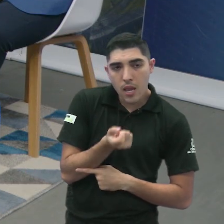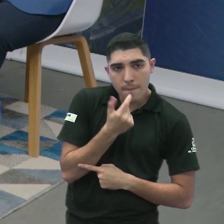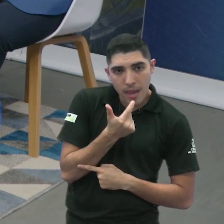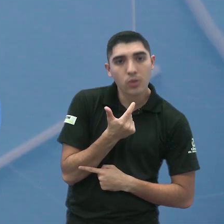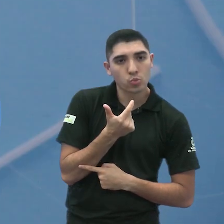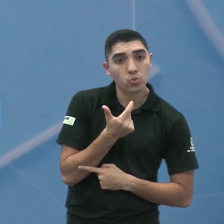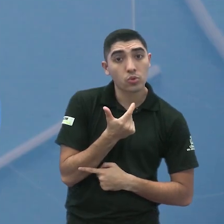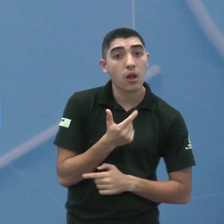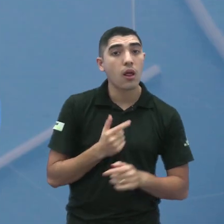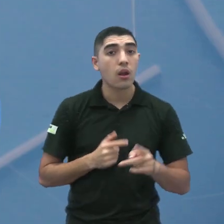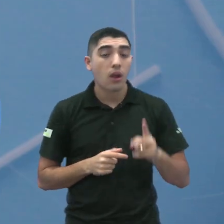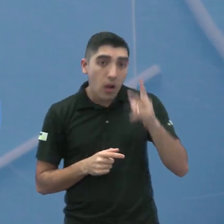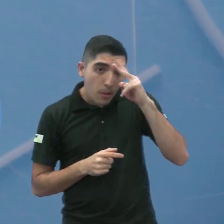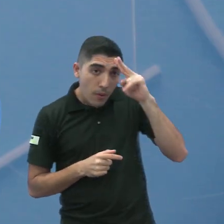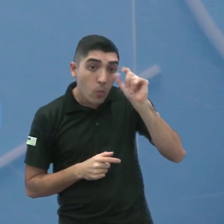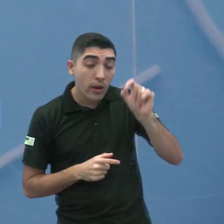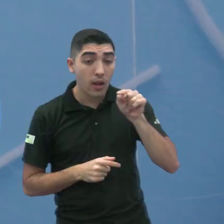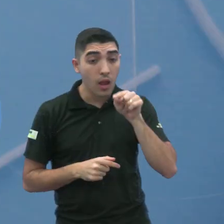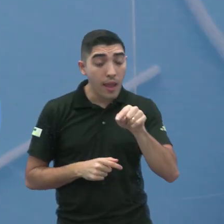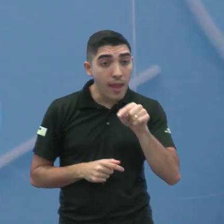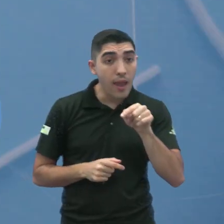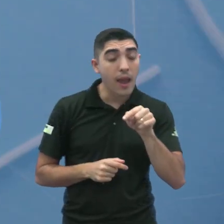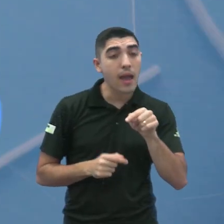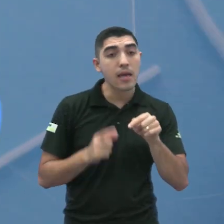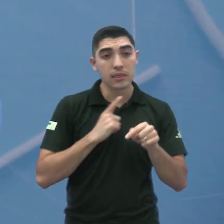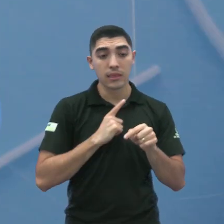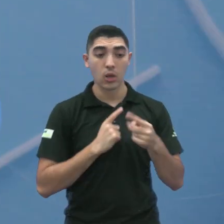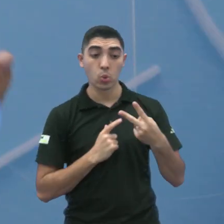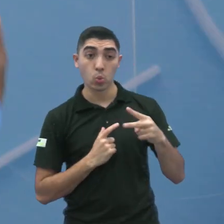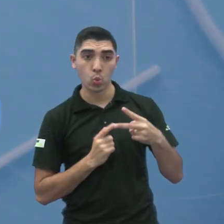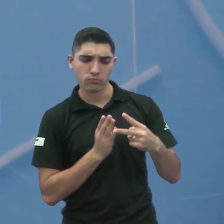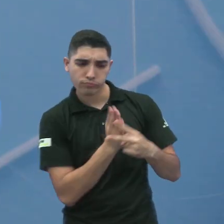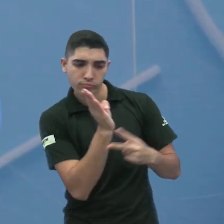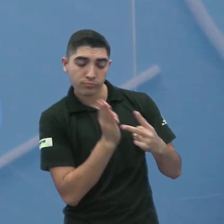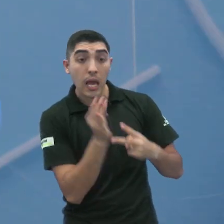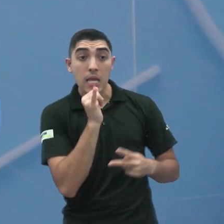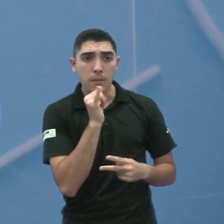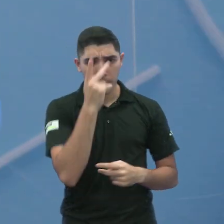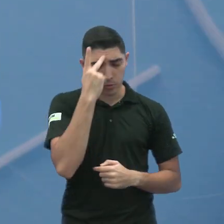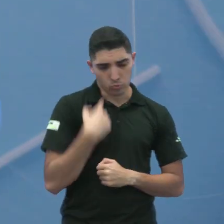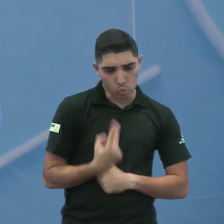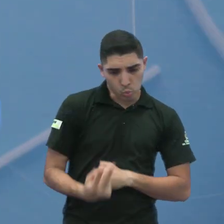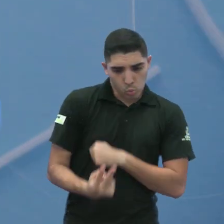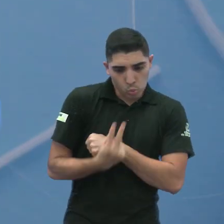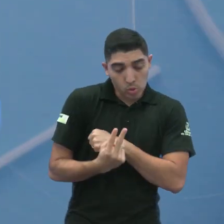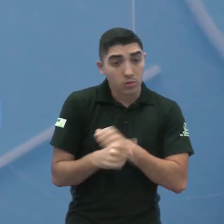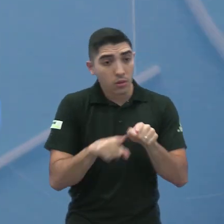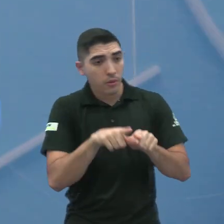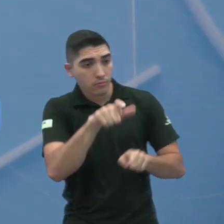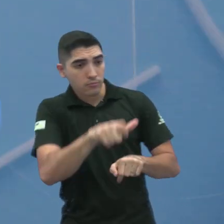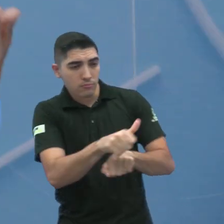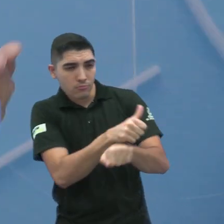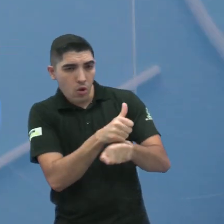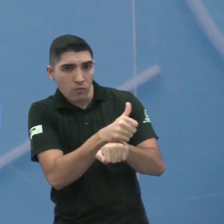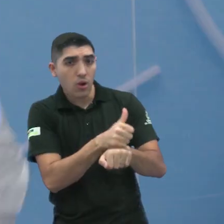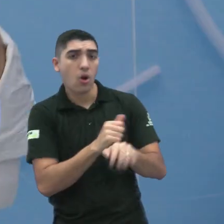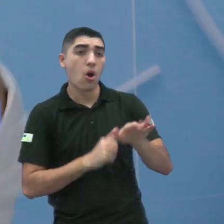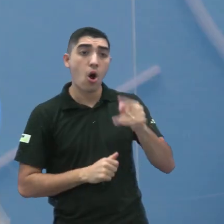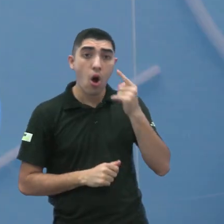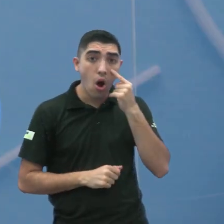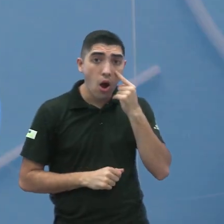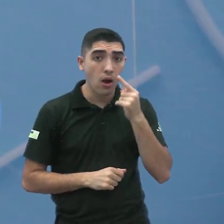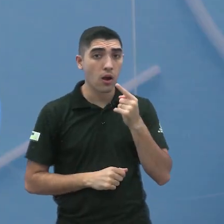da medicação. Lembrar que é uma dupla terapêutica. A pessoa que busca cuidado e o cuidador, o profissional. Você vai lá e fala,